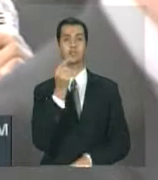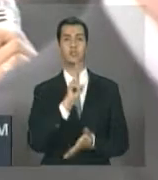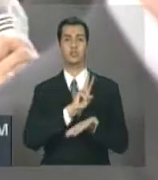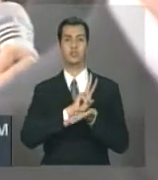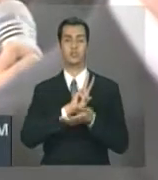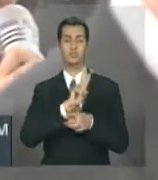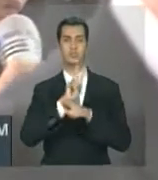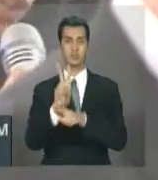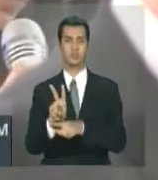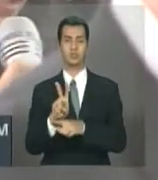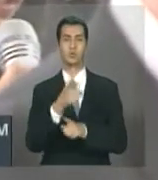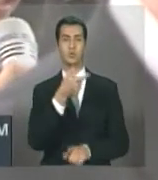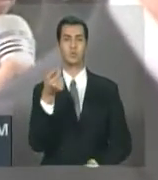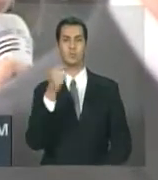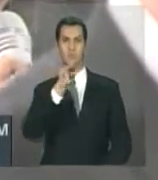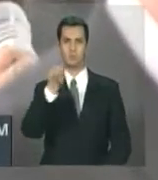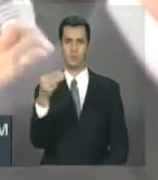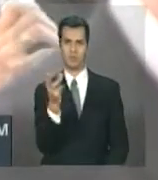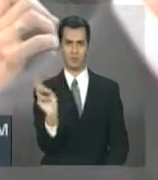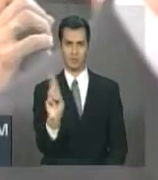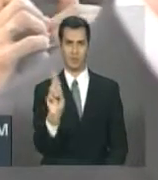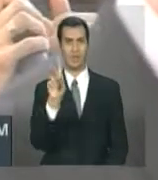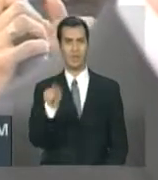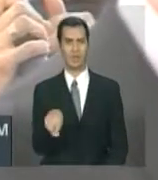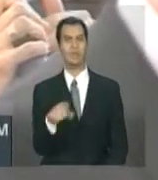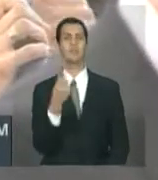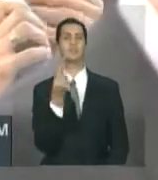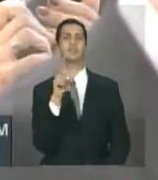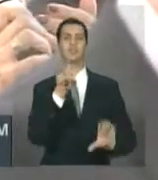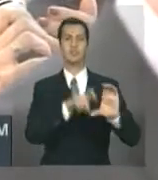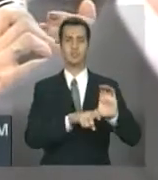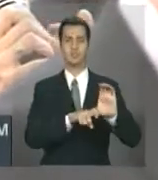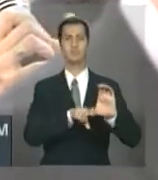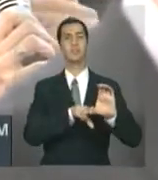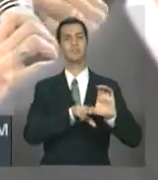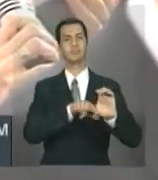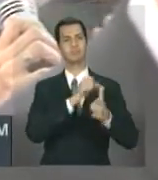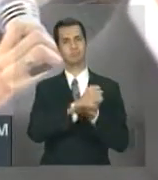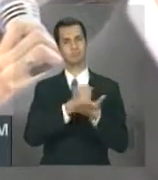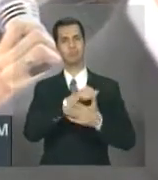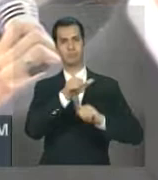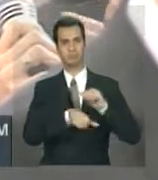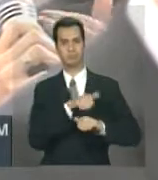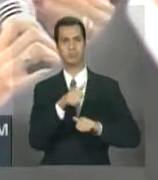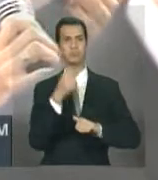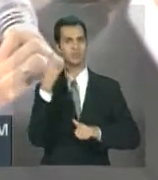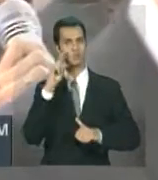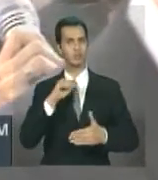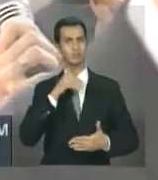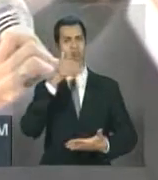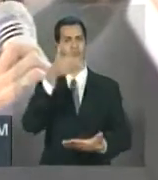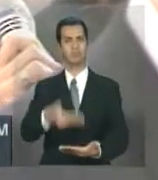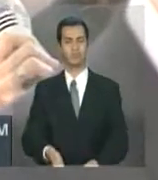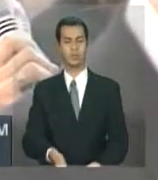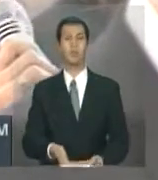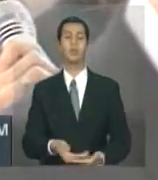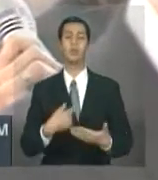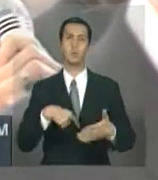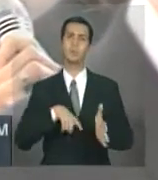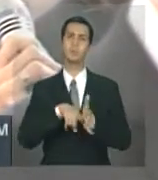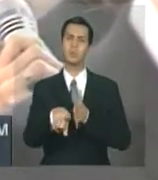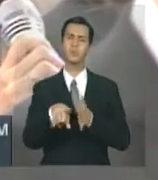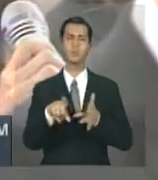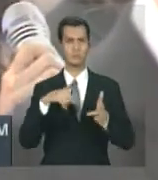para refinanciamento das dívidas, né? Sim. E eu queria saber também se há alguma intenção para obras futuras de prevenção